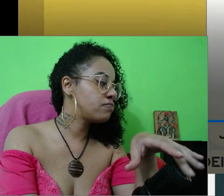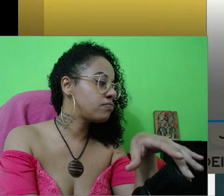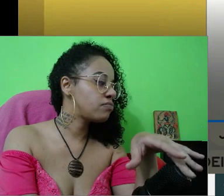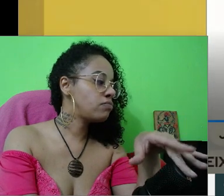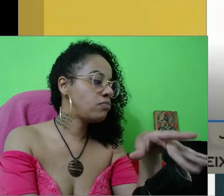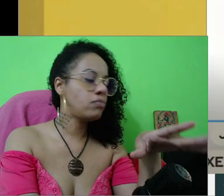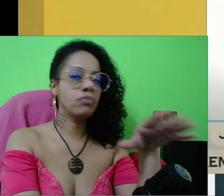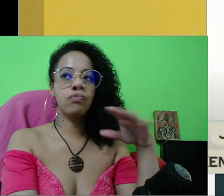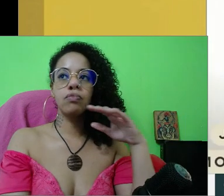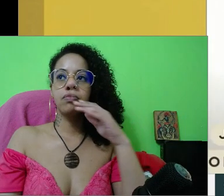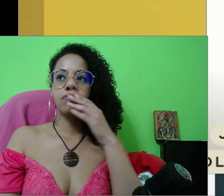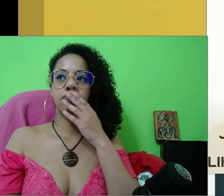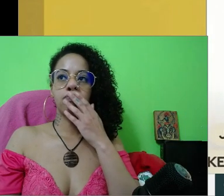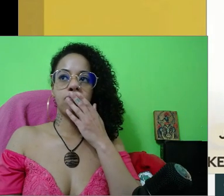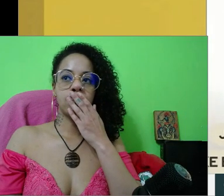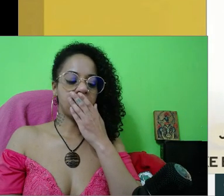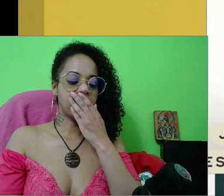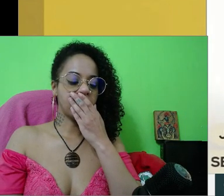realidade